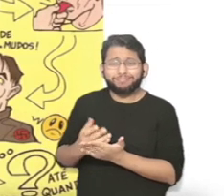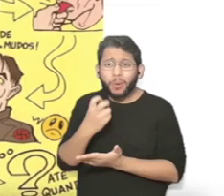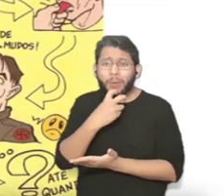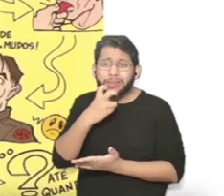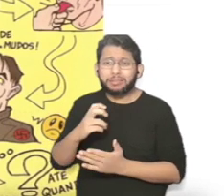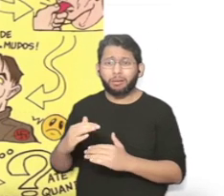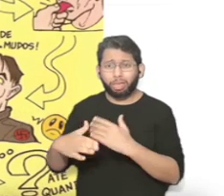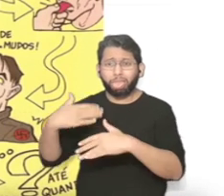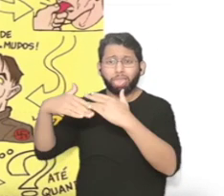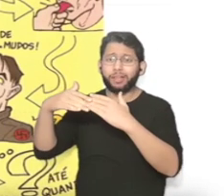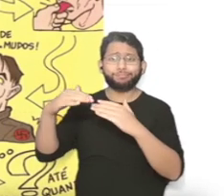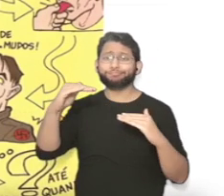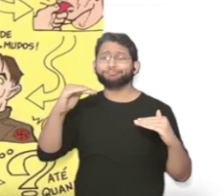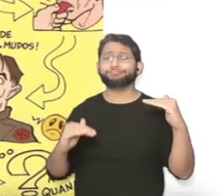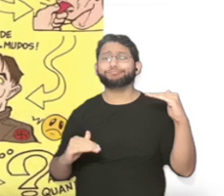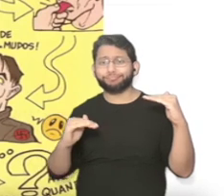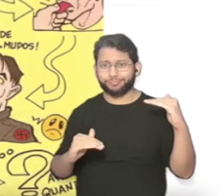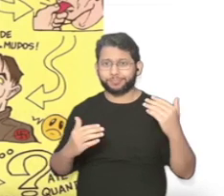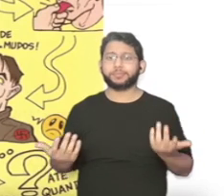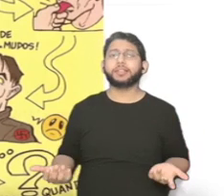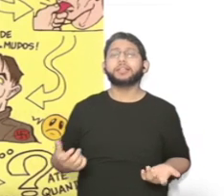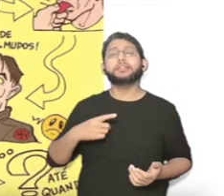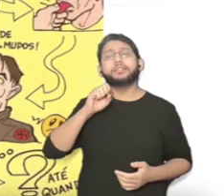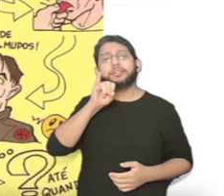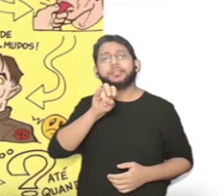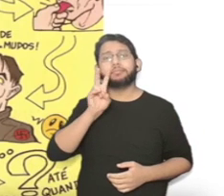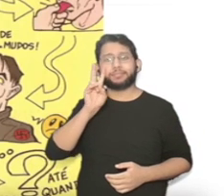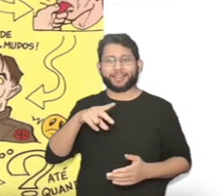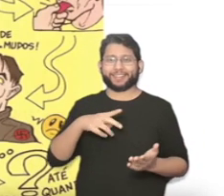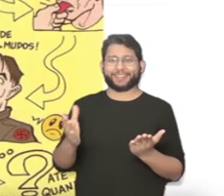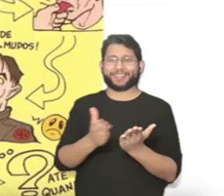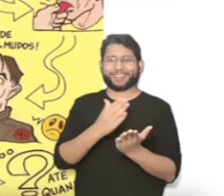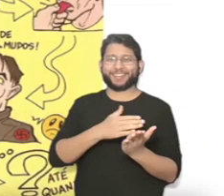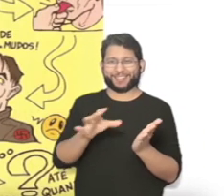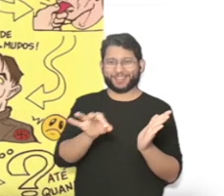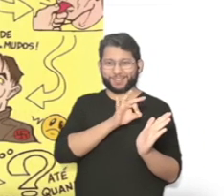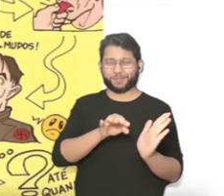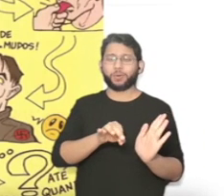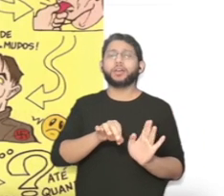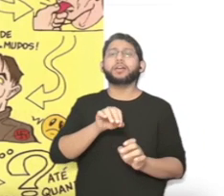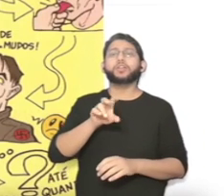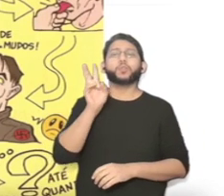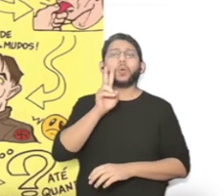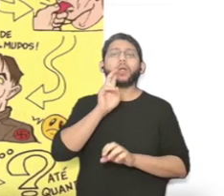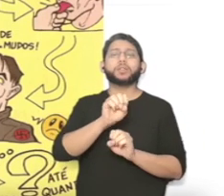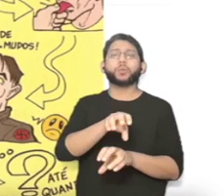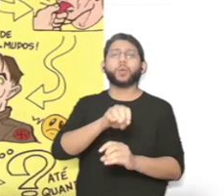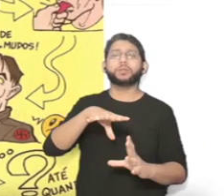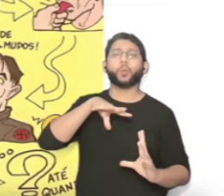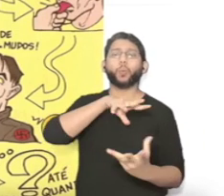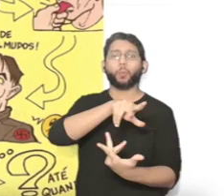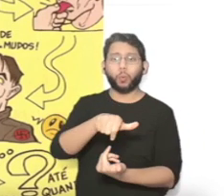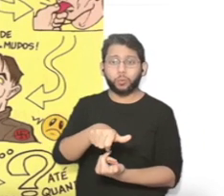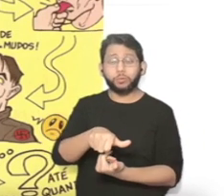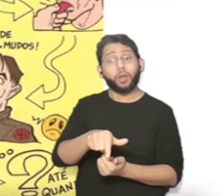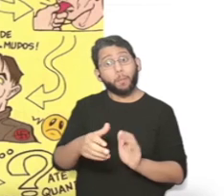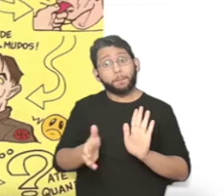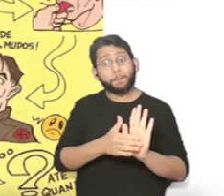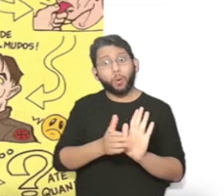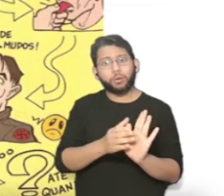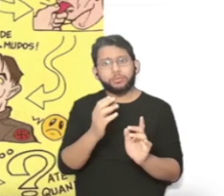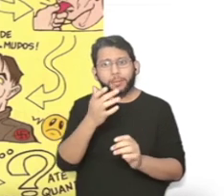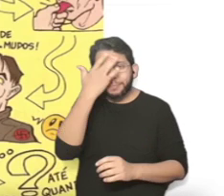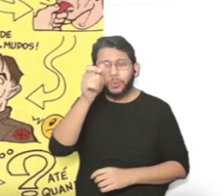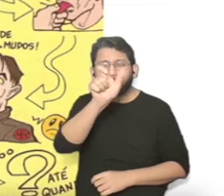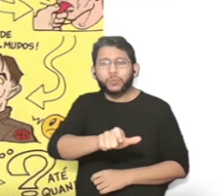da Educação de Surdos no Mundo, ele fala um pouco sobre o número de pessoas, que